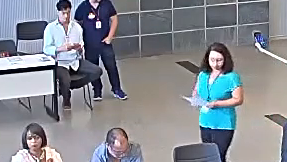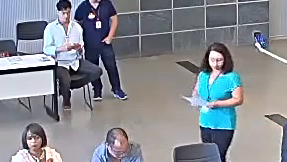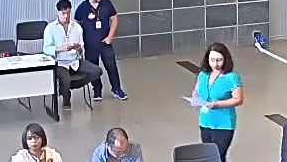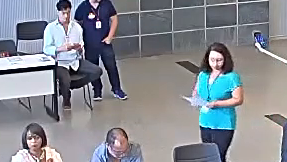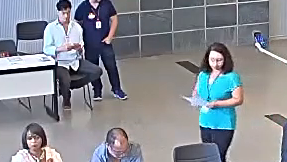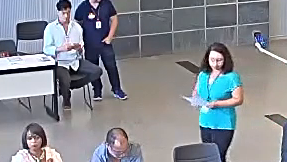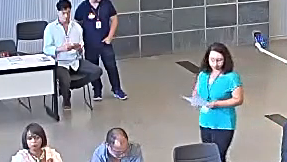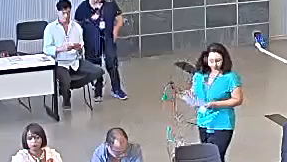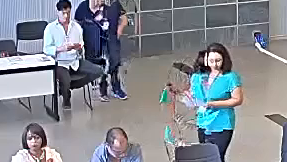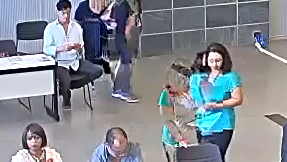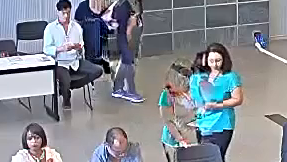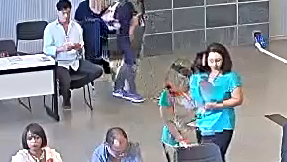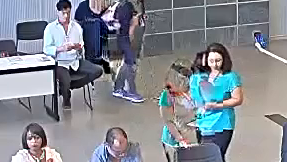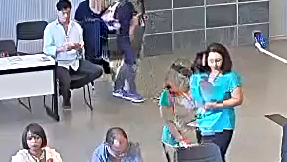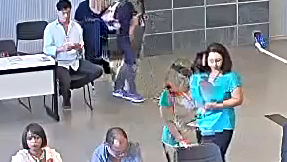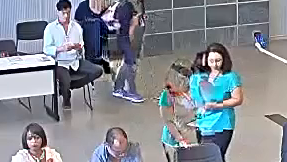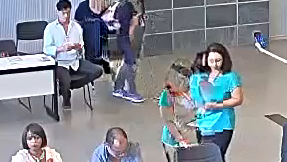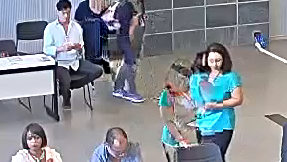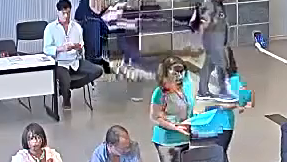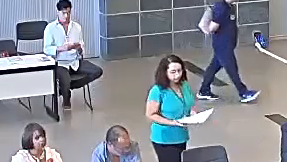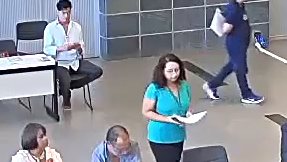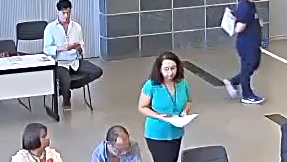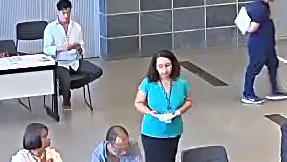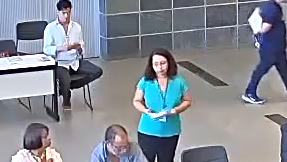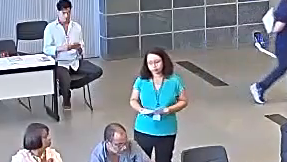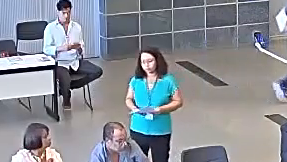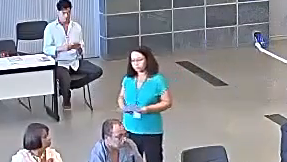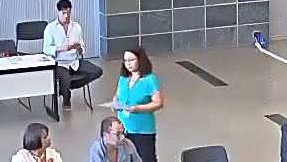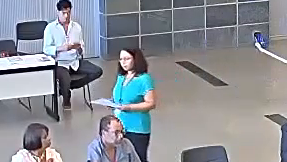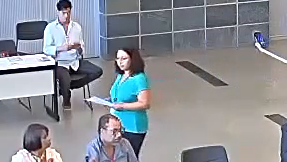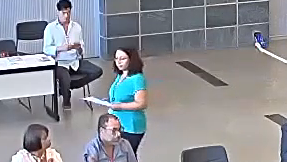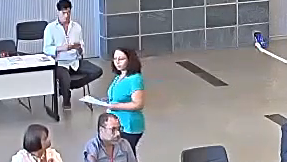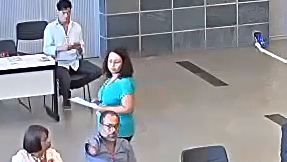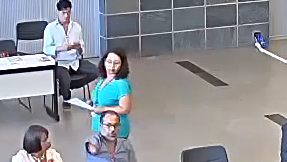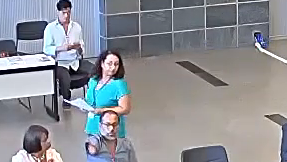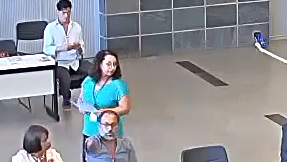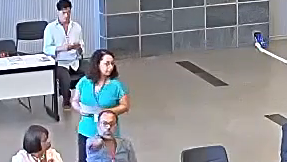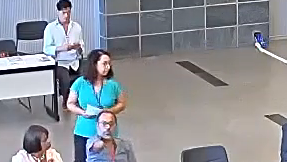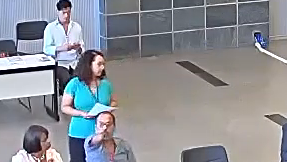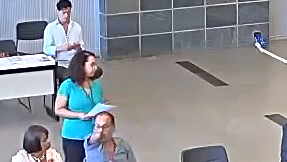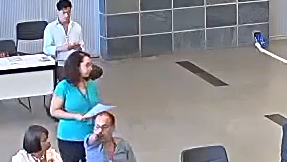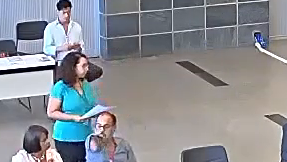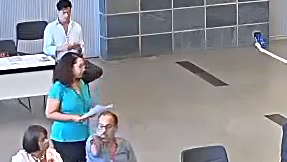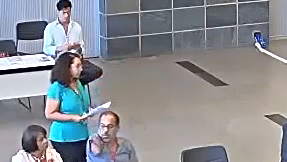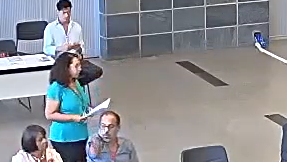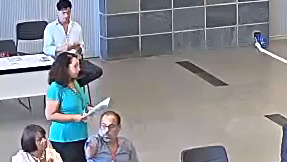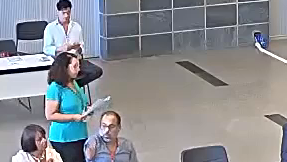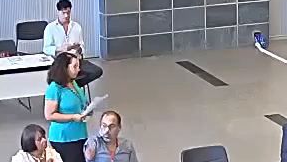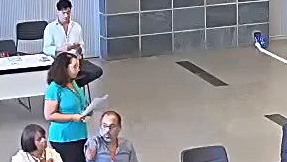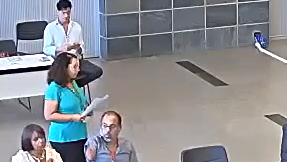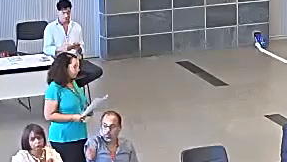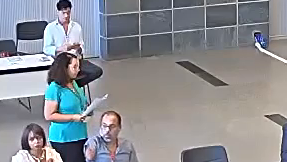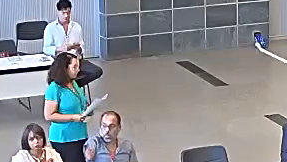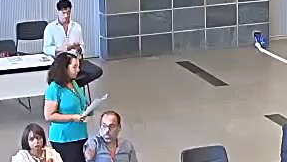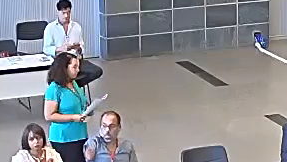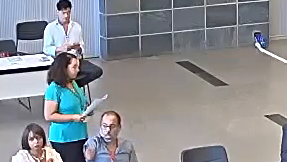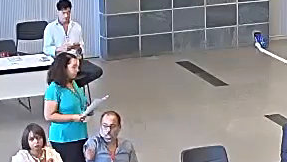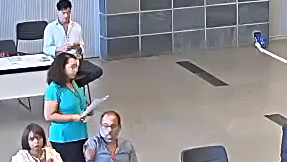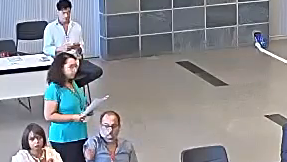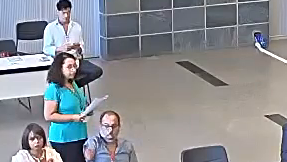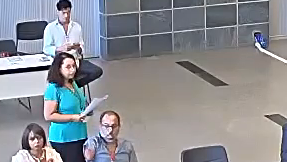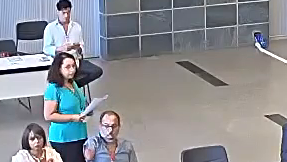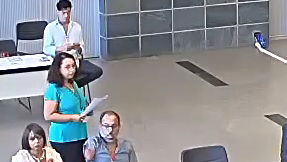com deficiência inclusive eh participa todas as semanas aqui regularmente da nossa comissão que é a